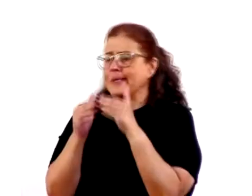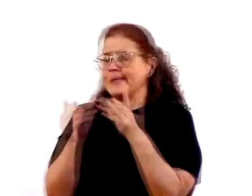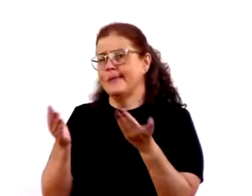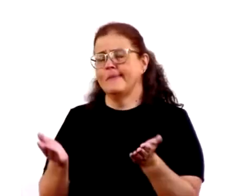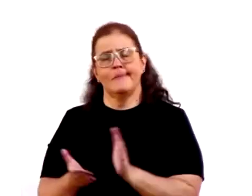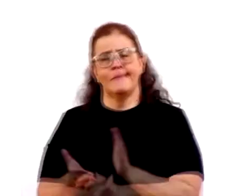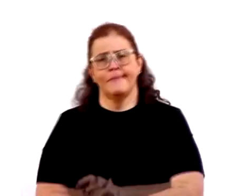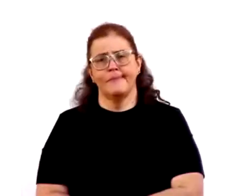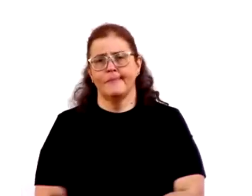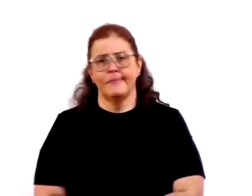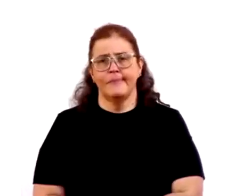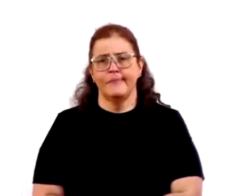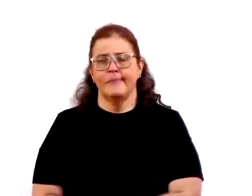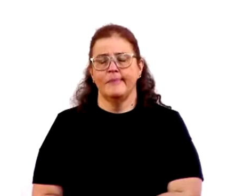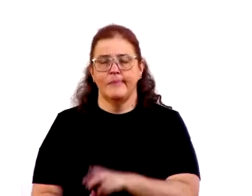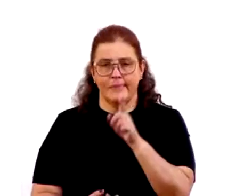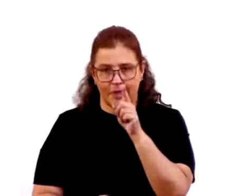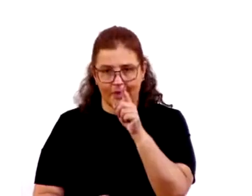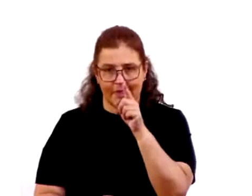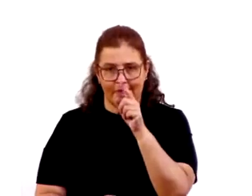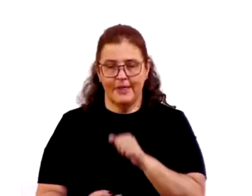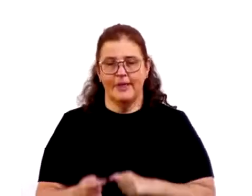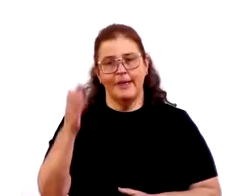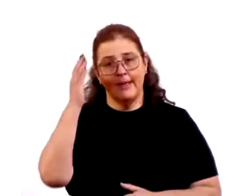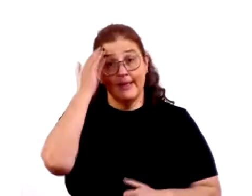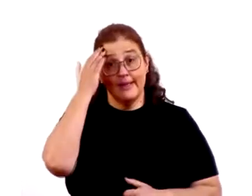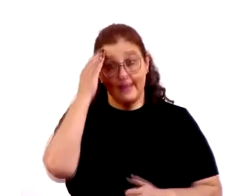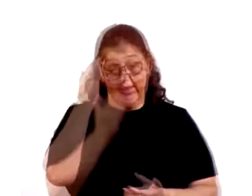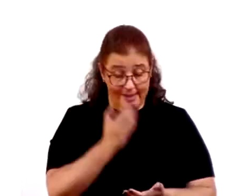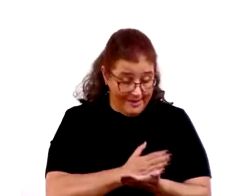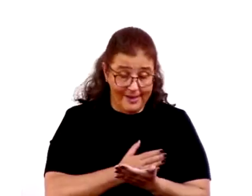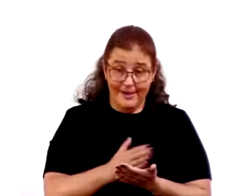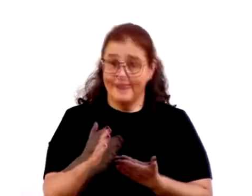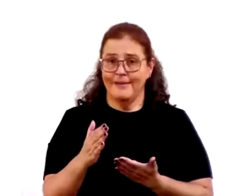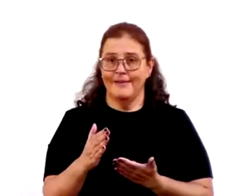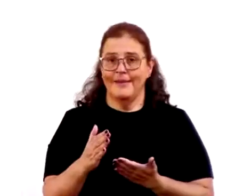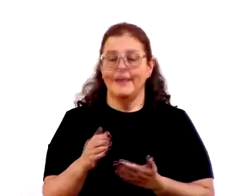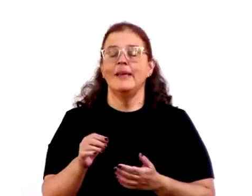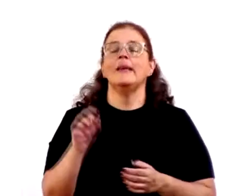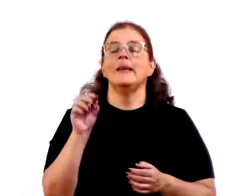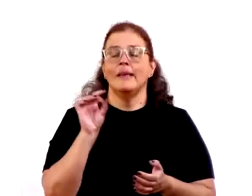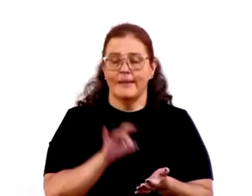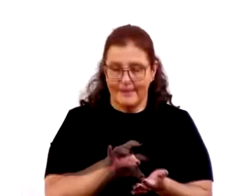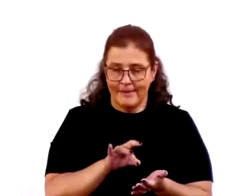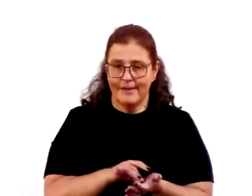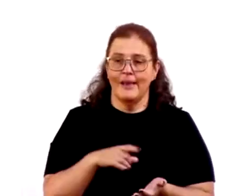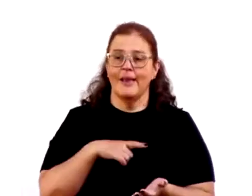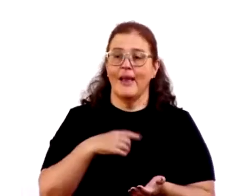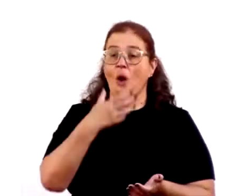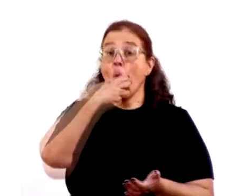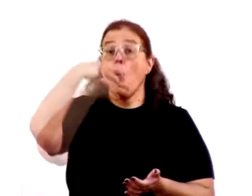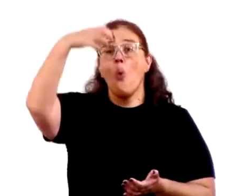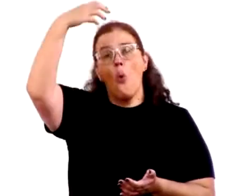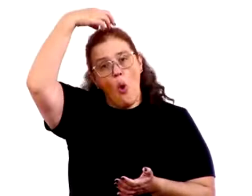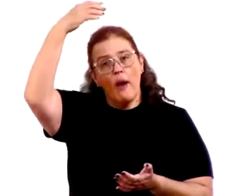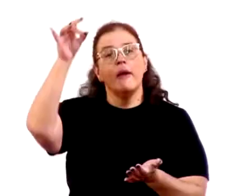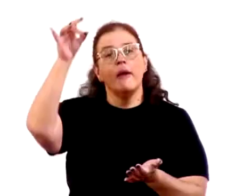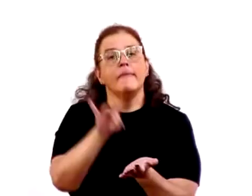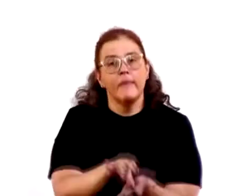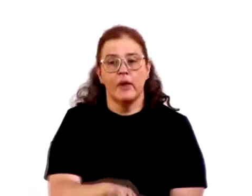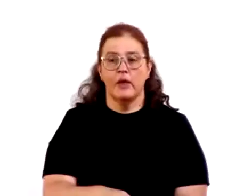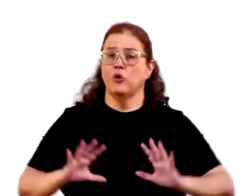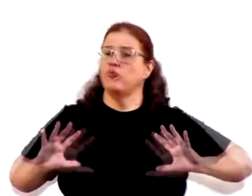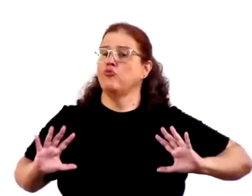que você compreenda desde cedo que existe um rei sobre a existência, que